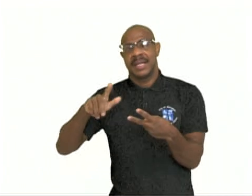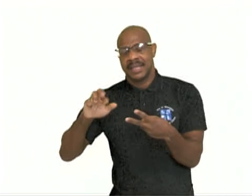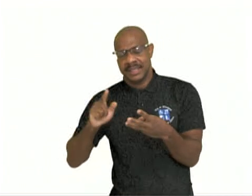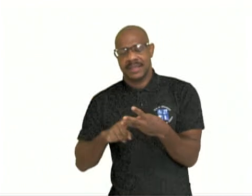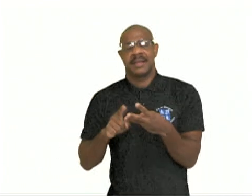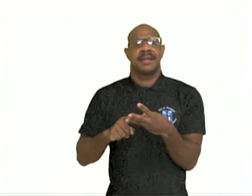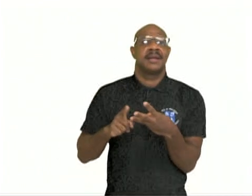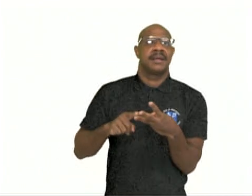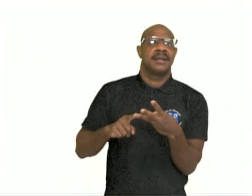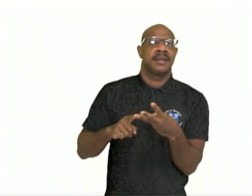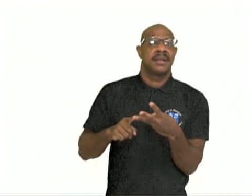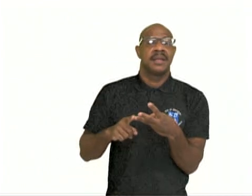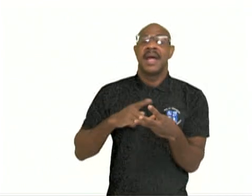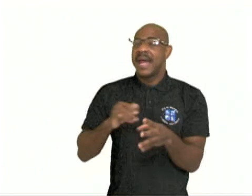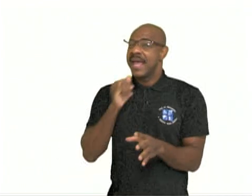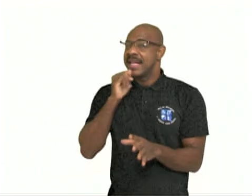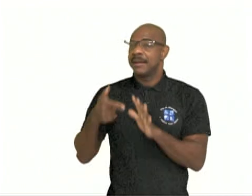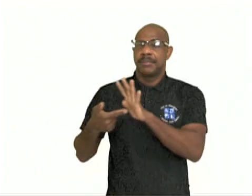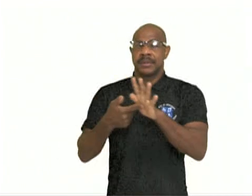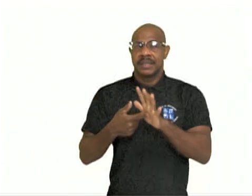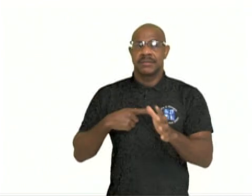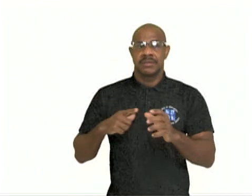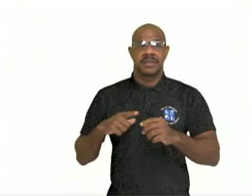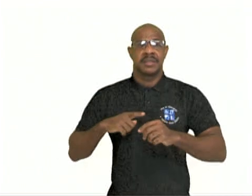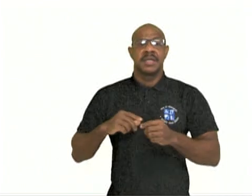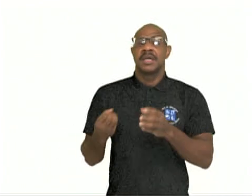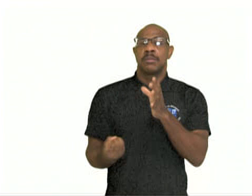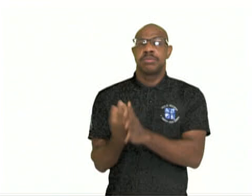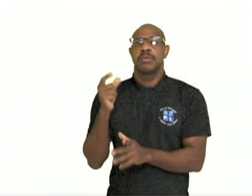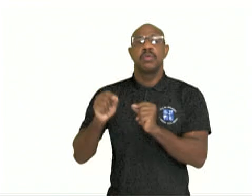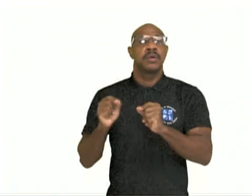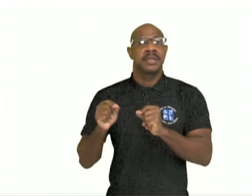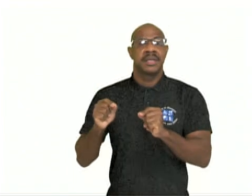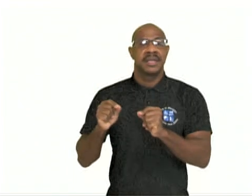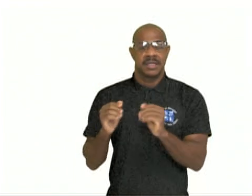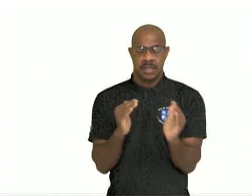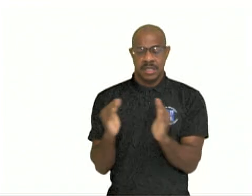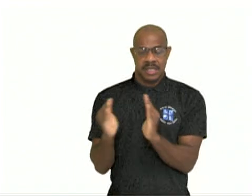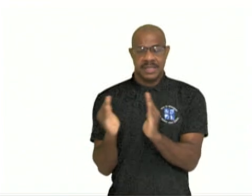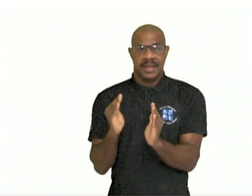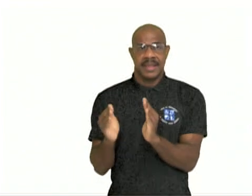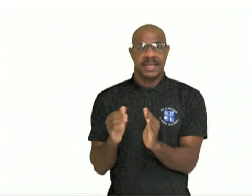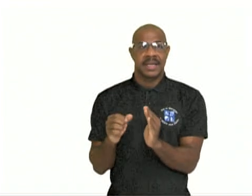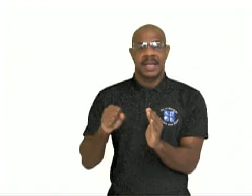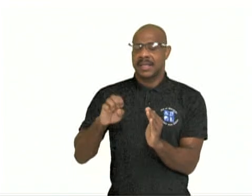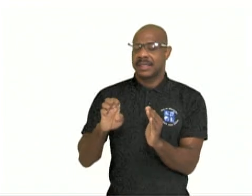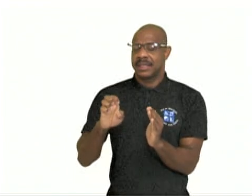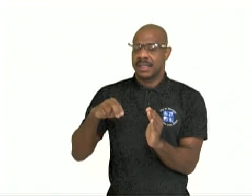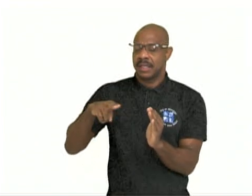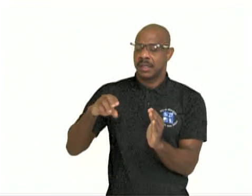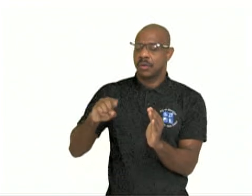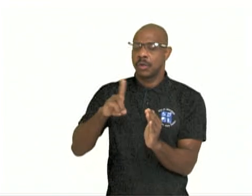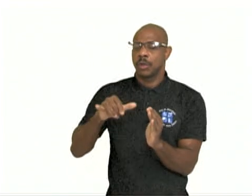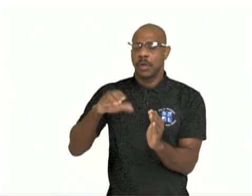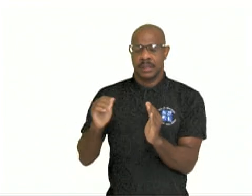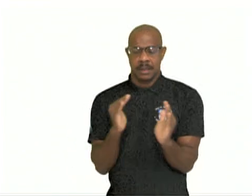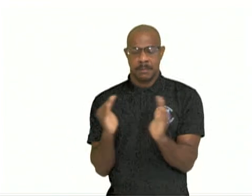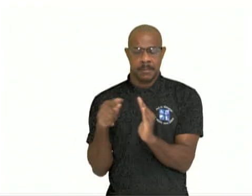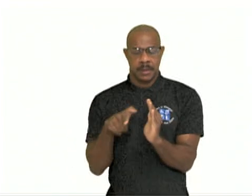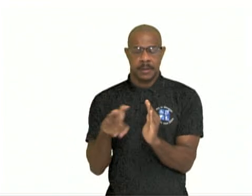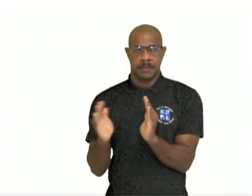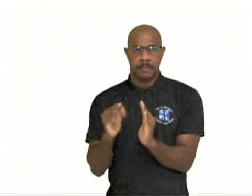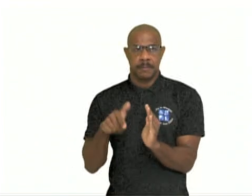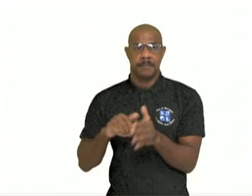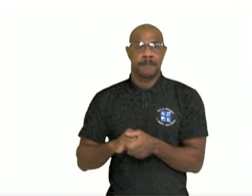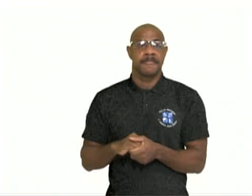os Alpes, são exemplos de cadeias de montanhas que surgiram na era cenozoica, período terciário. E aí, a era cenozoica,